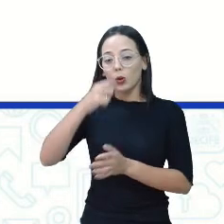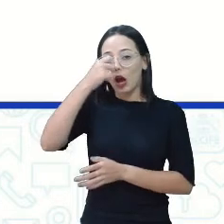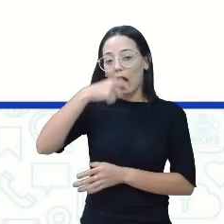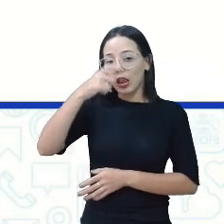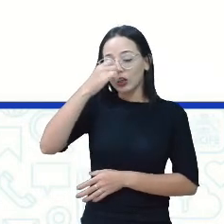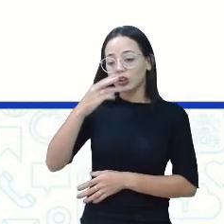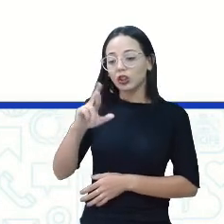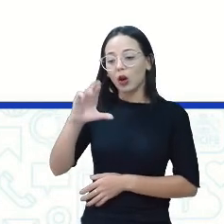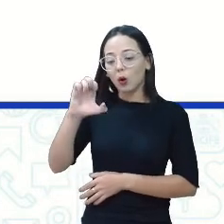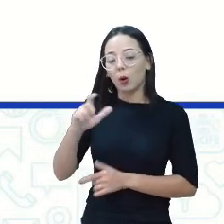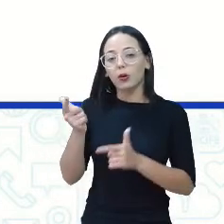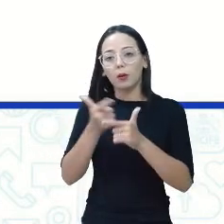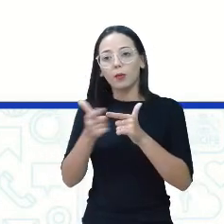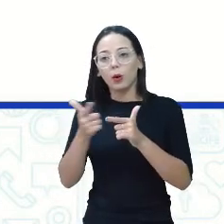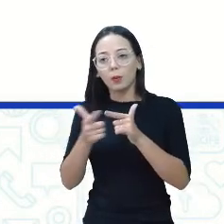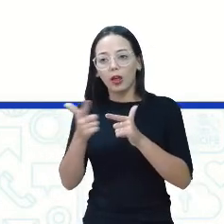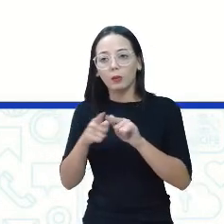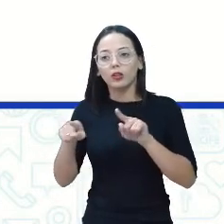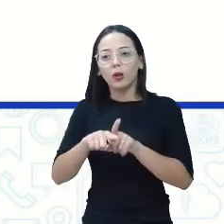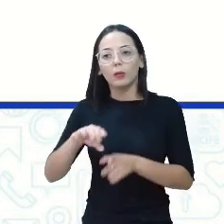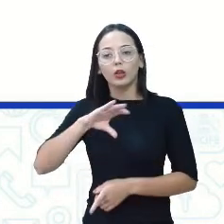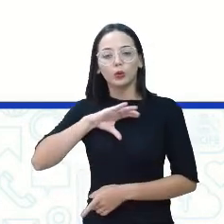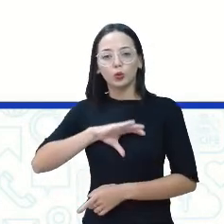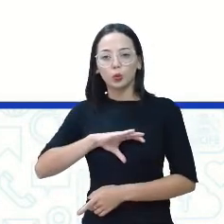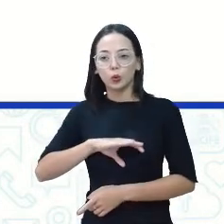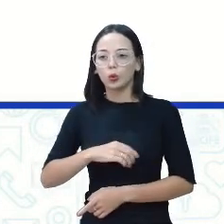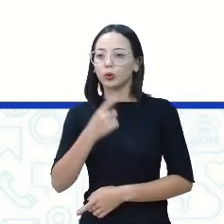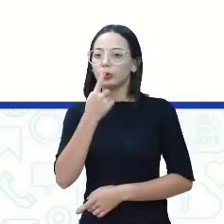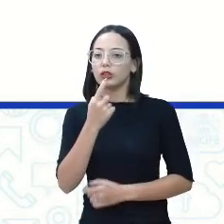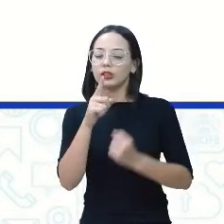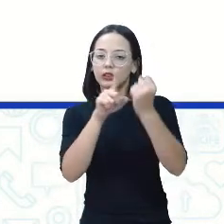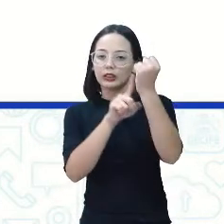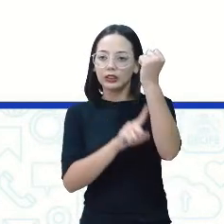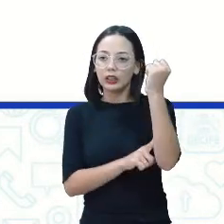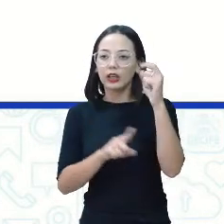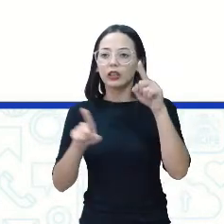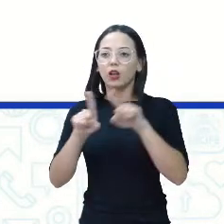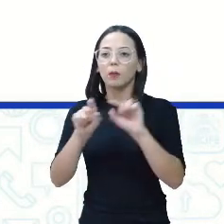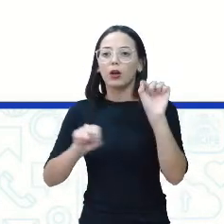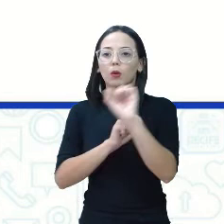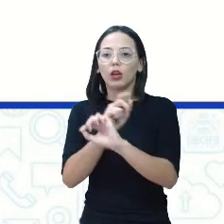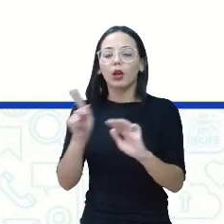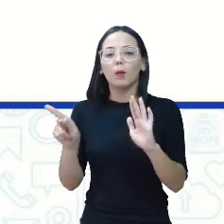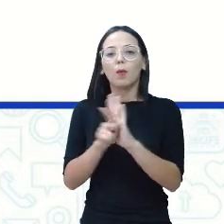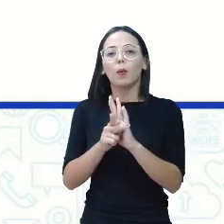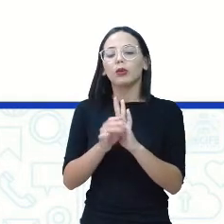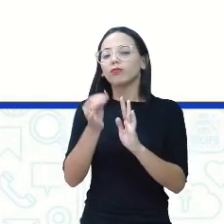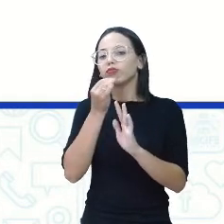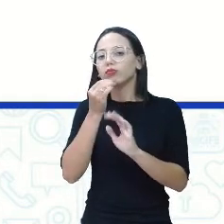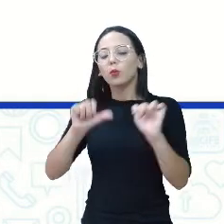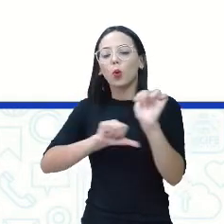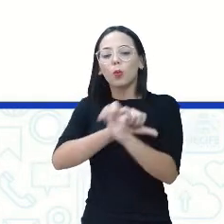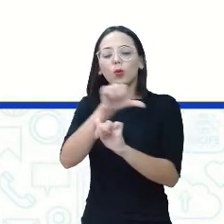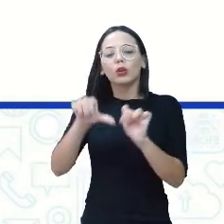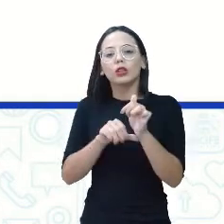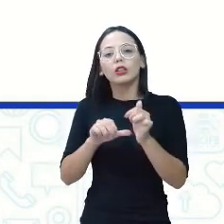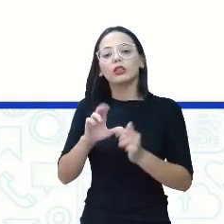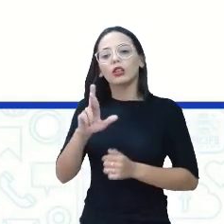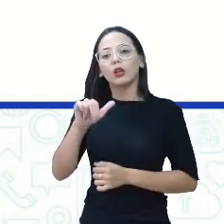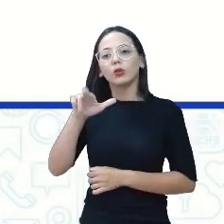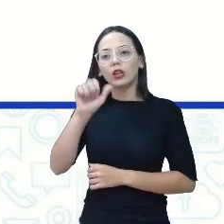que possuem problemas de coagulação, que apresentam distorção da cavidade uterina e que